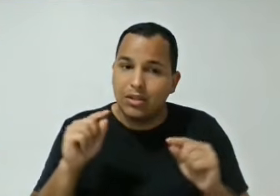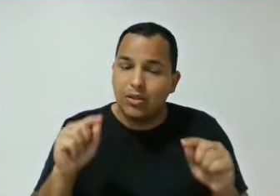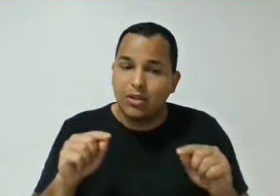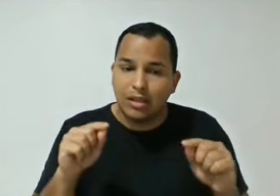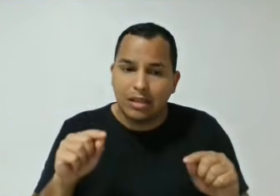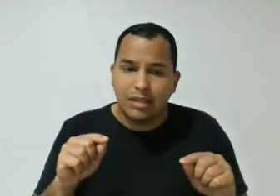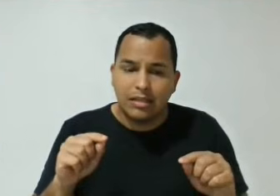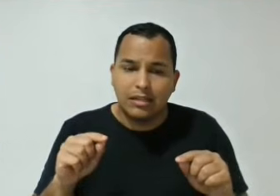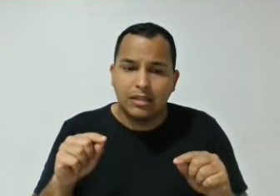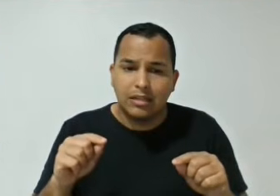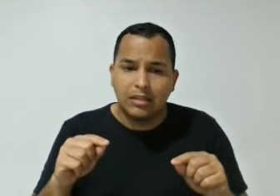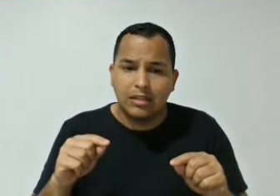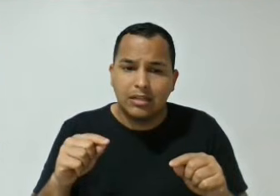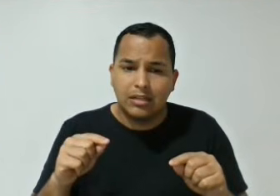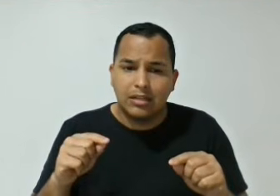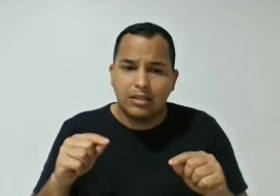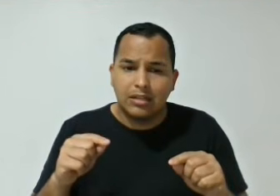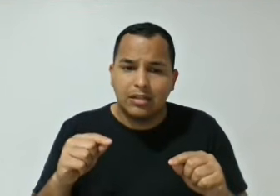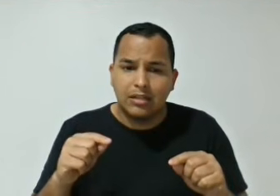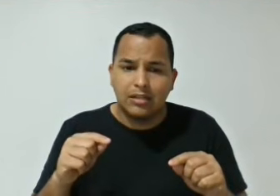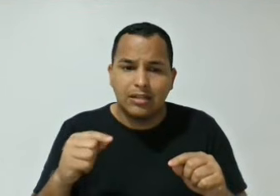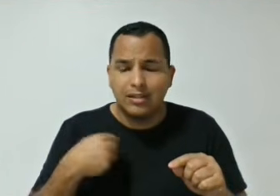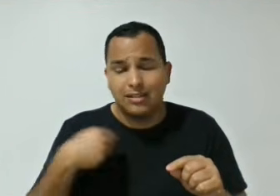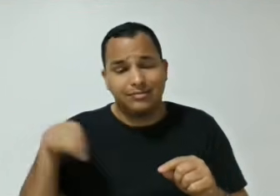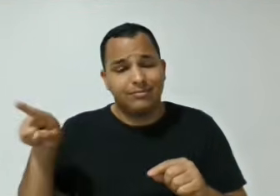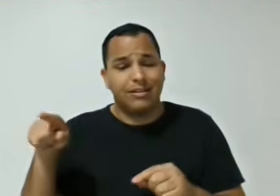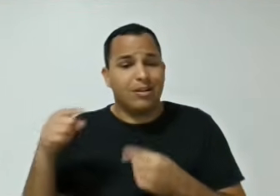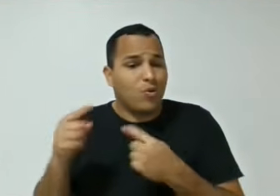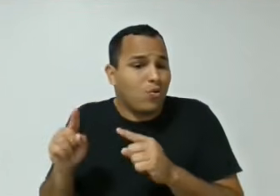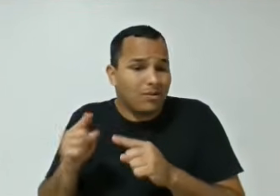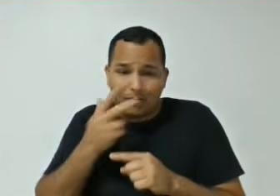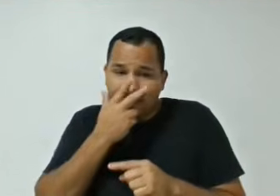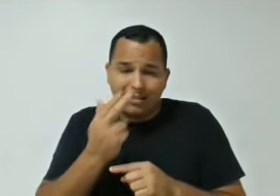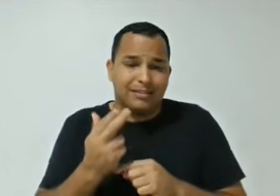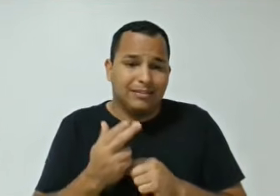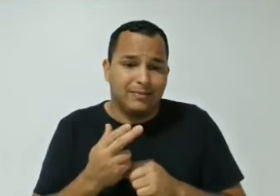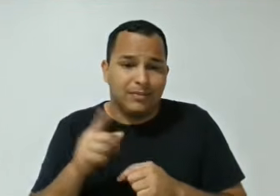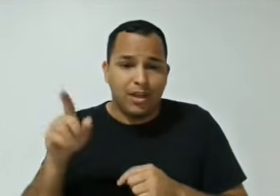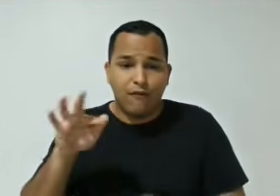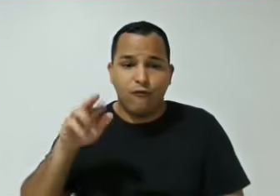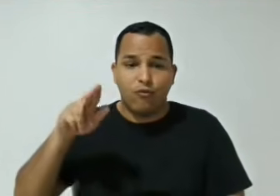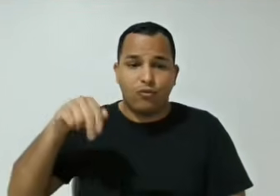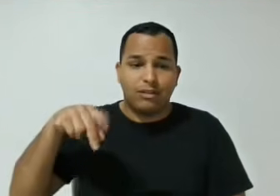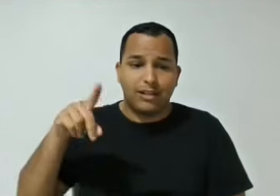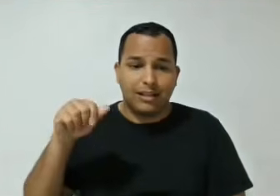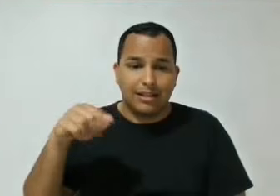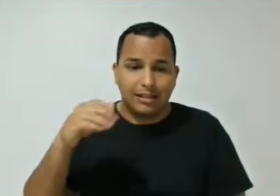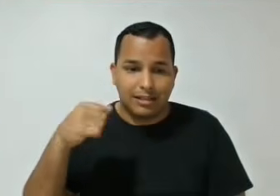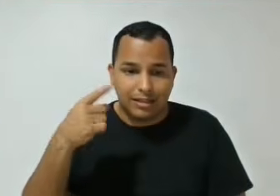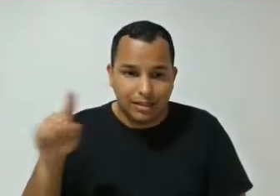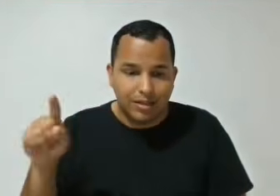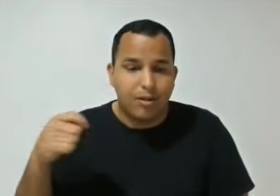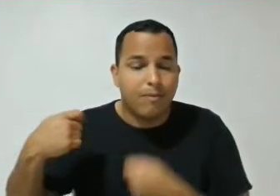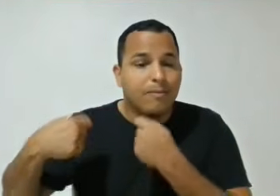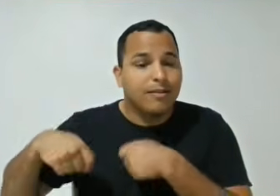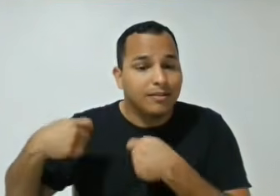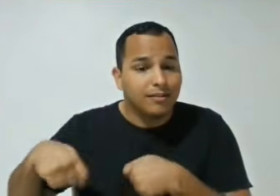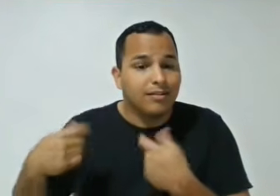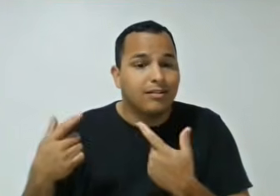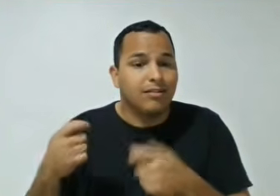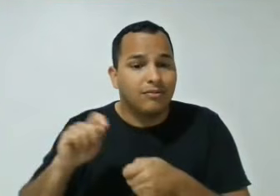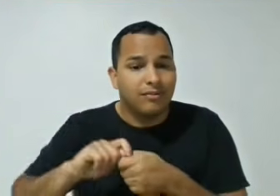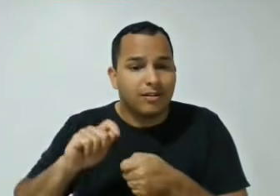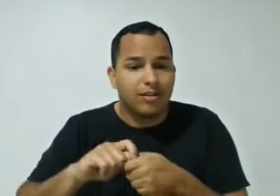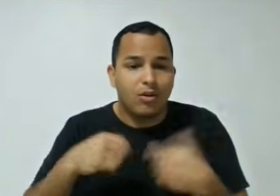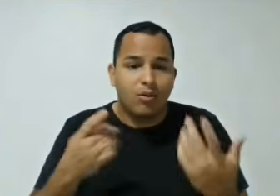uma contraposição à existência da própria fundação. Né? Que a fundação é que deveria fazer essa gestão, e esse departamento deveria estar, ou o antigo DPCC, que hoje